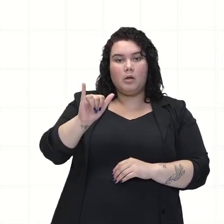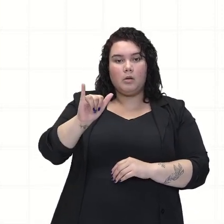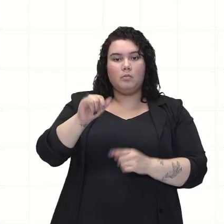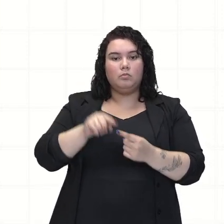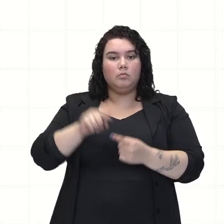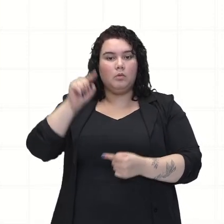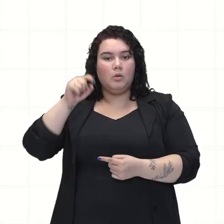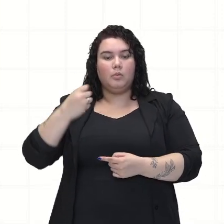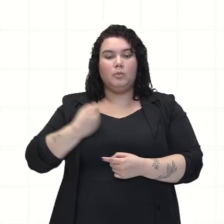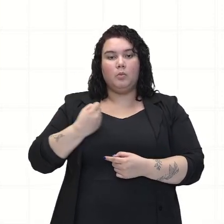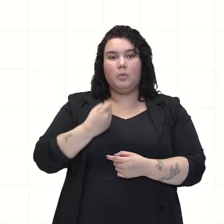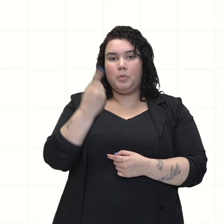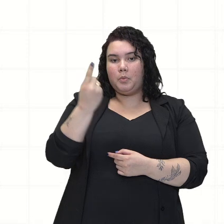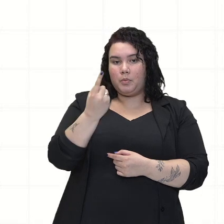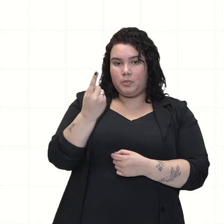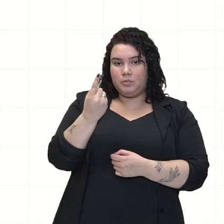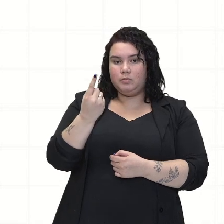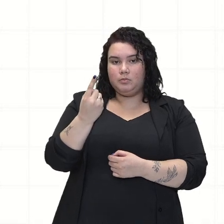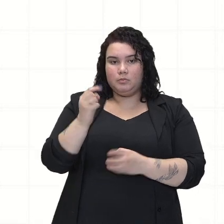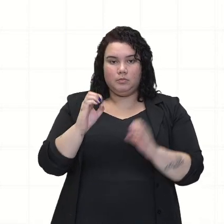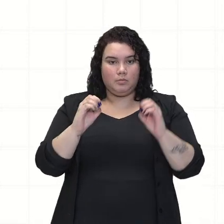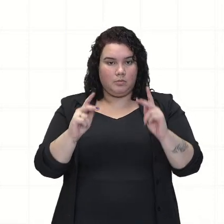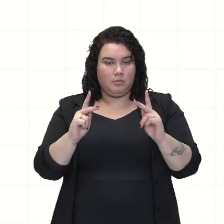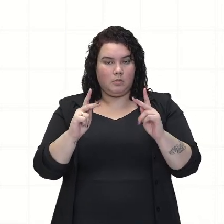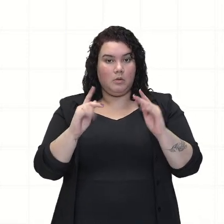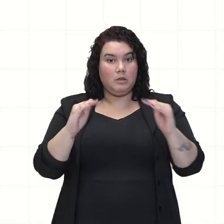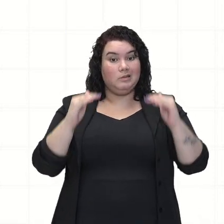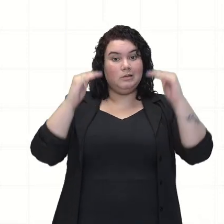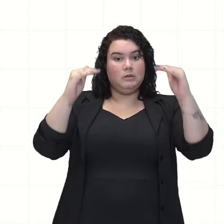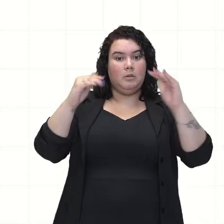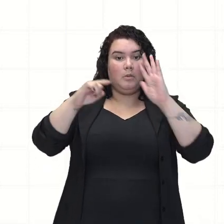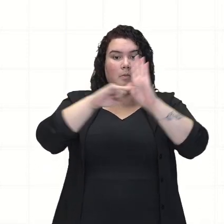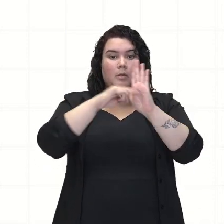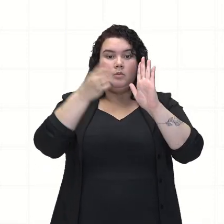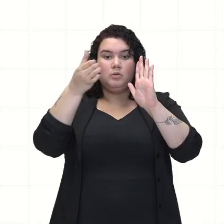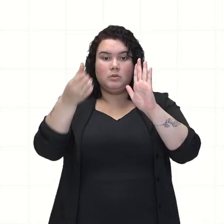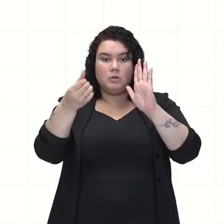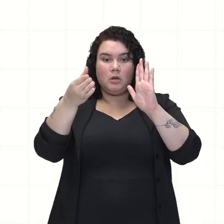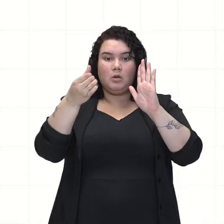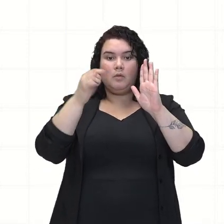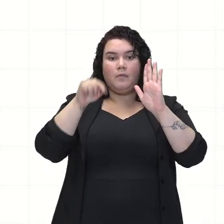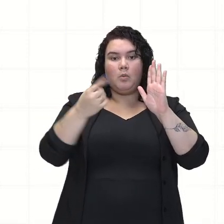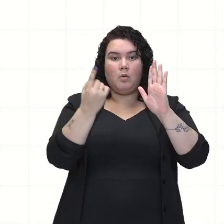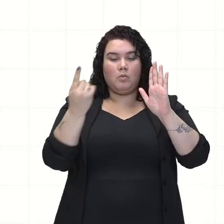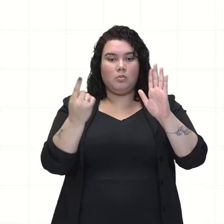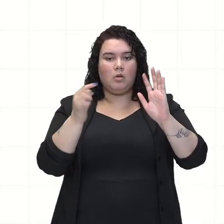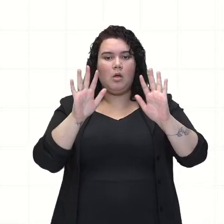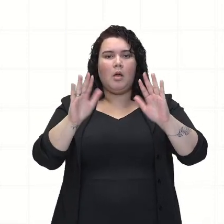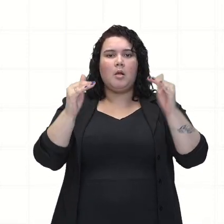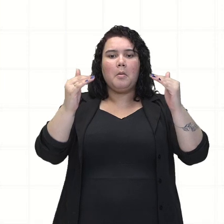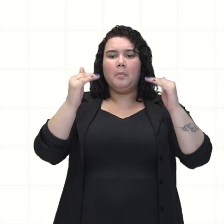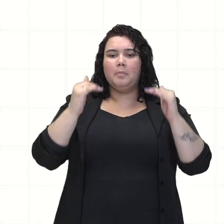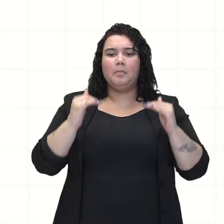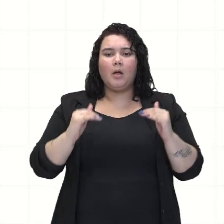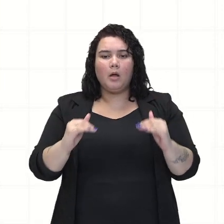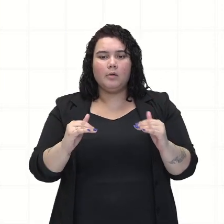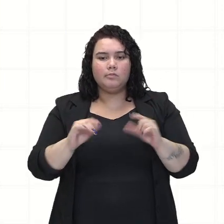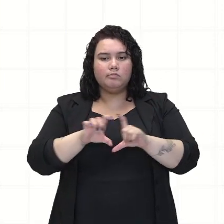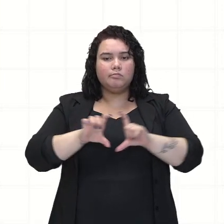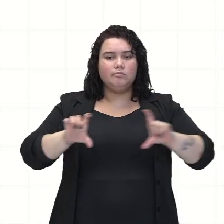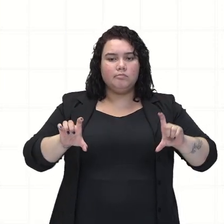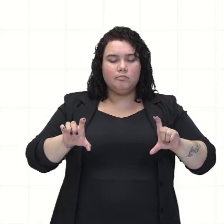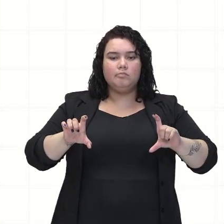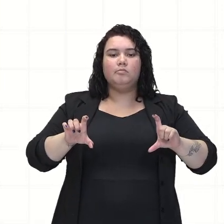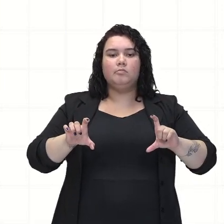1. A localização dele é -6, 1. E o aconteceu no ponto B, né?